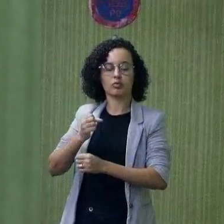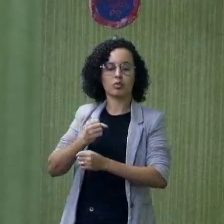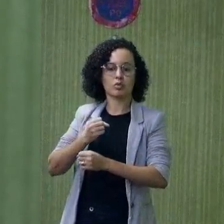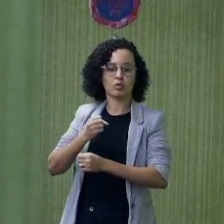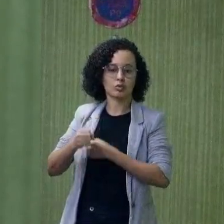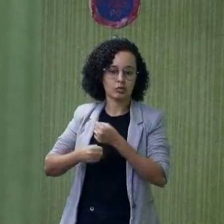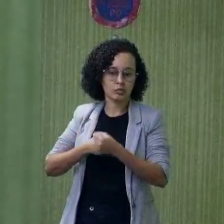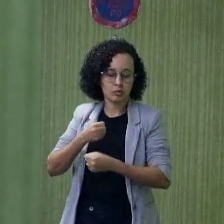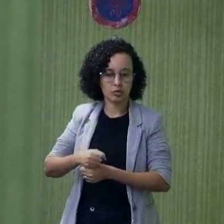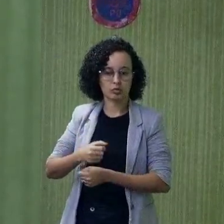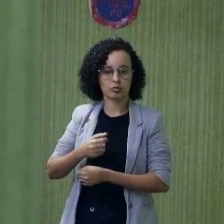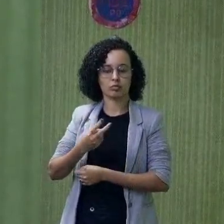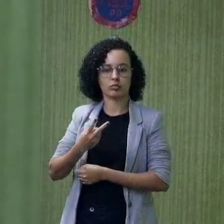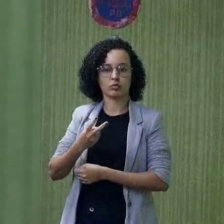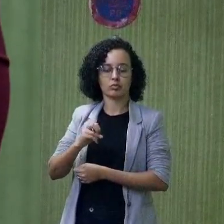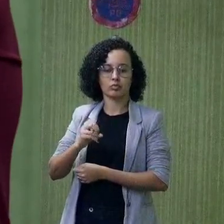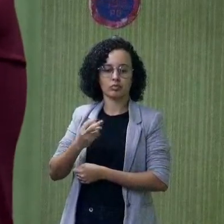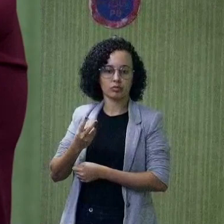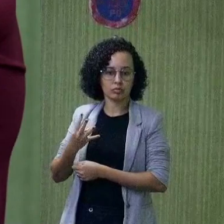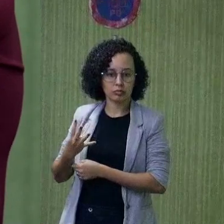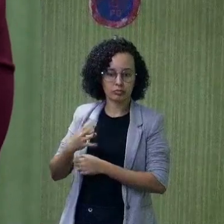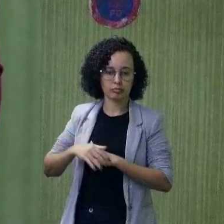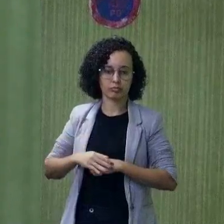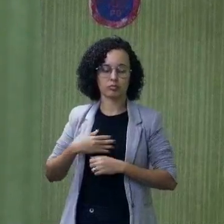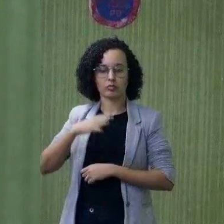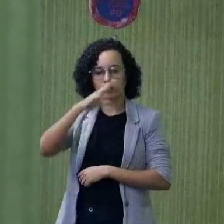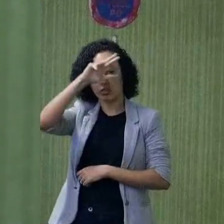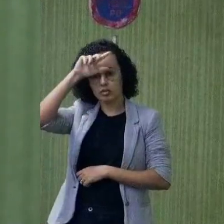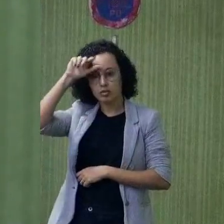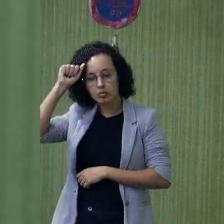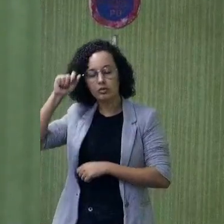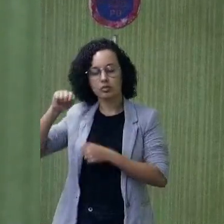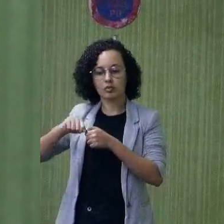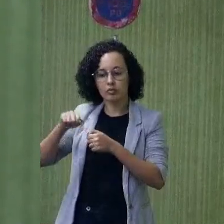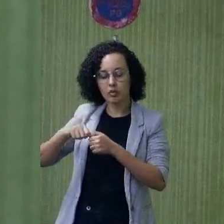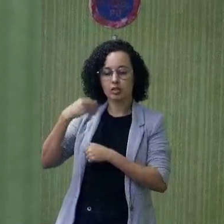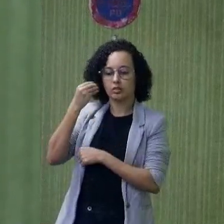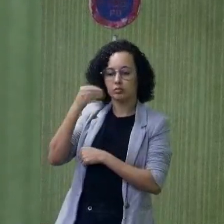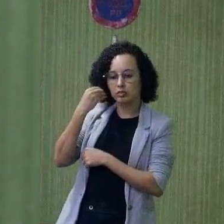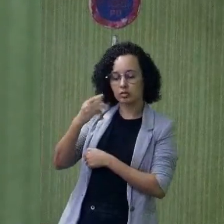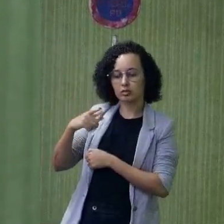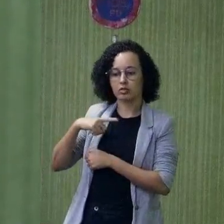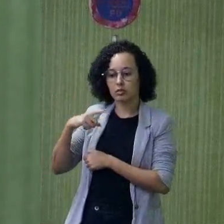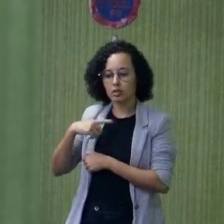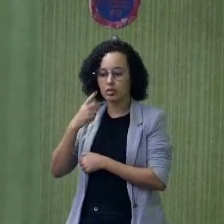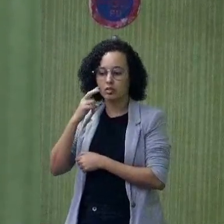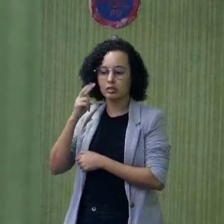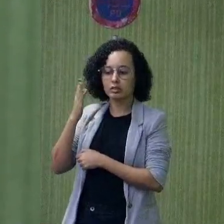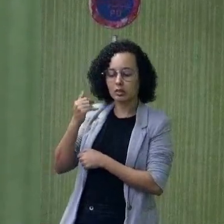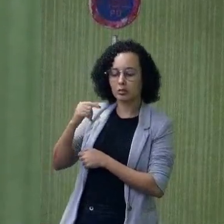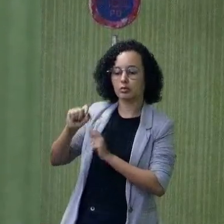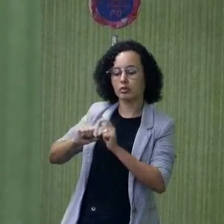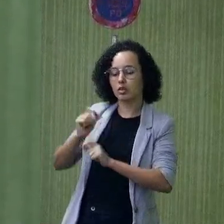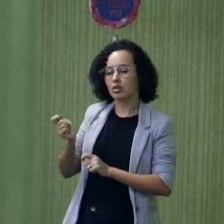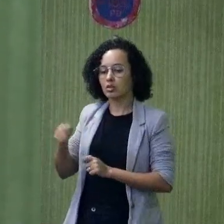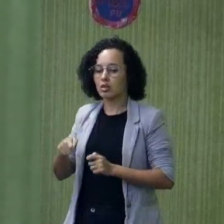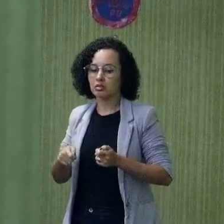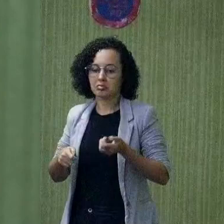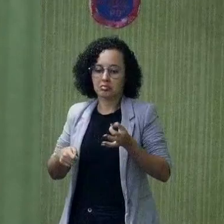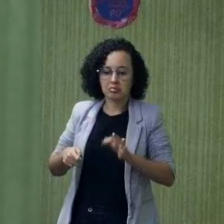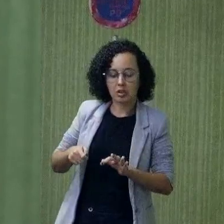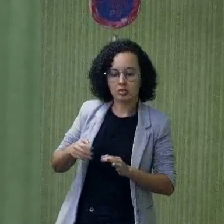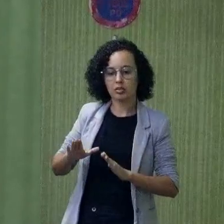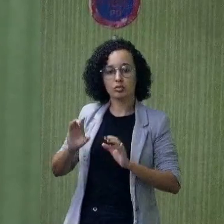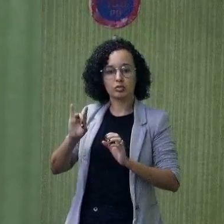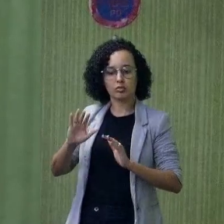2024 que o Amazonas já faz e já tem tem a sua experiência já sabe o que dá certo já vai só melhorando